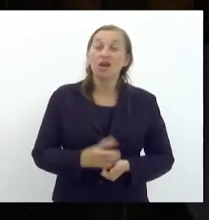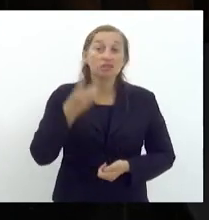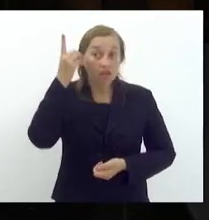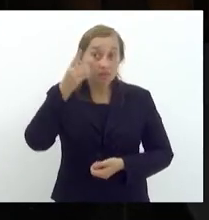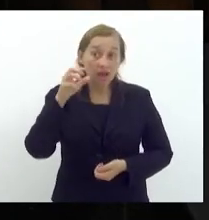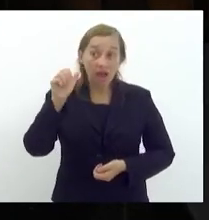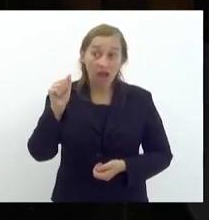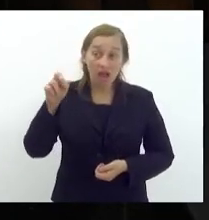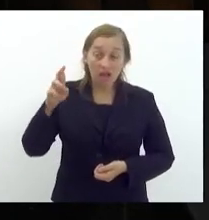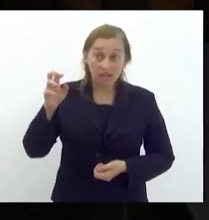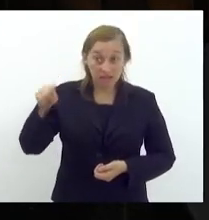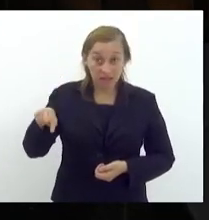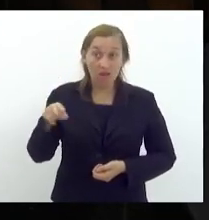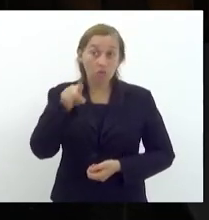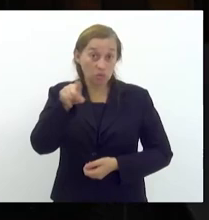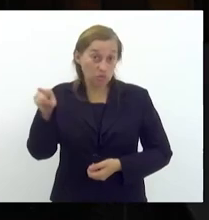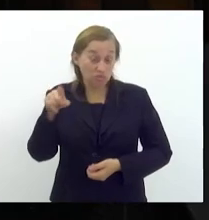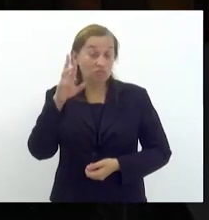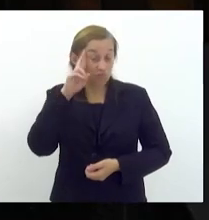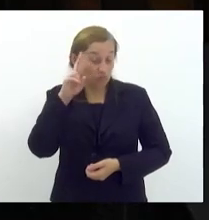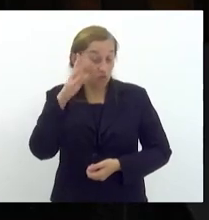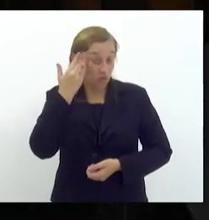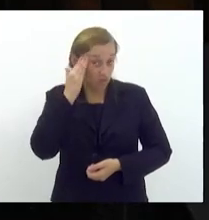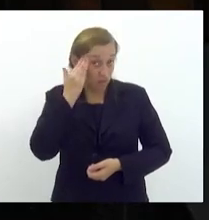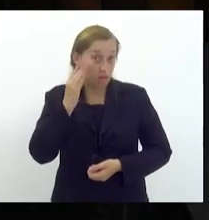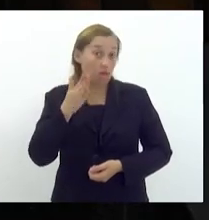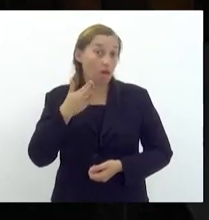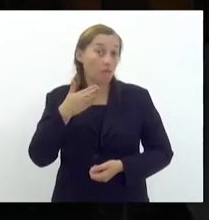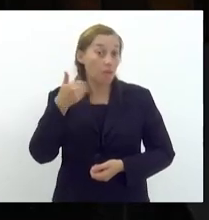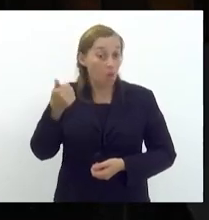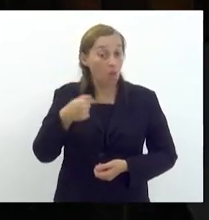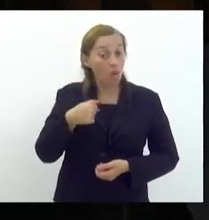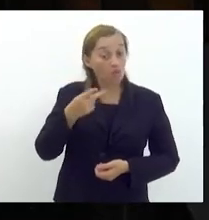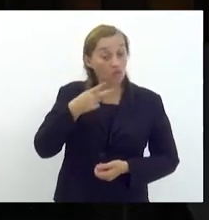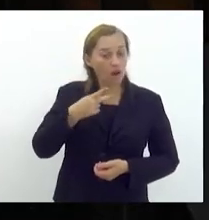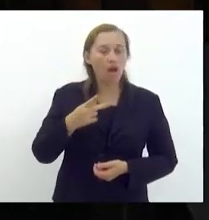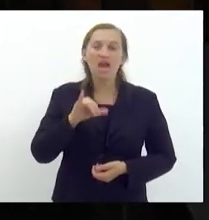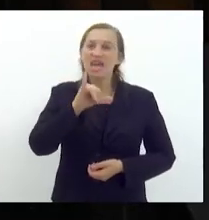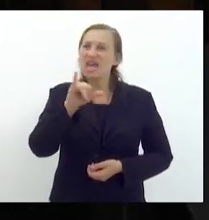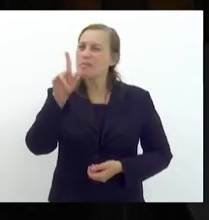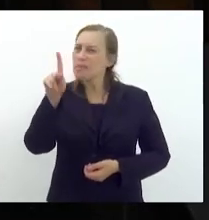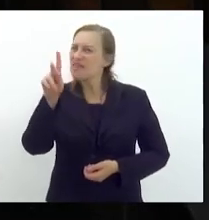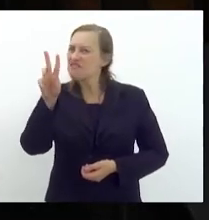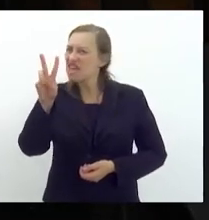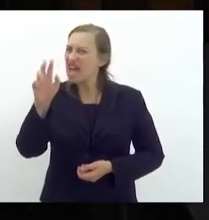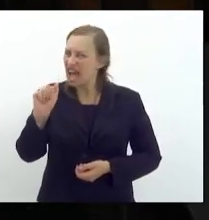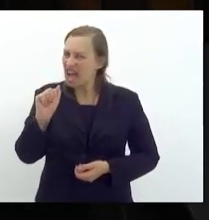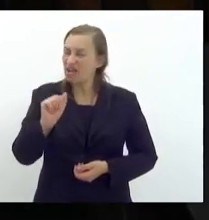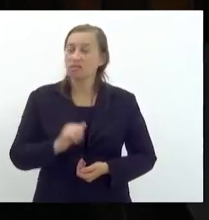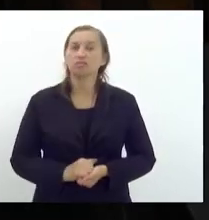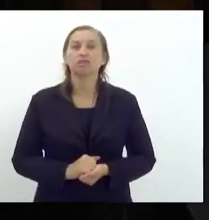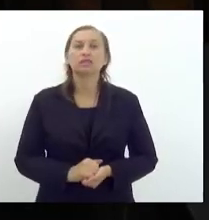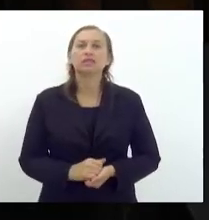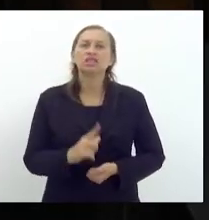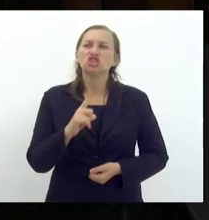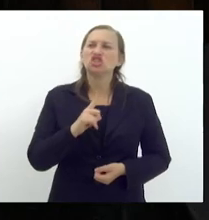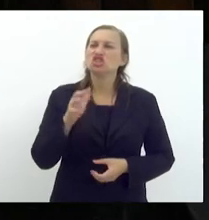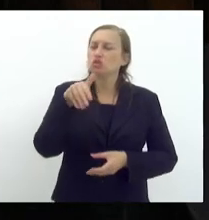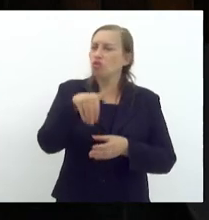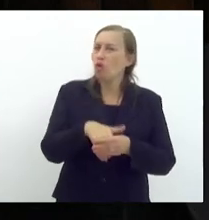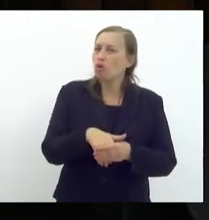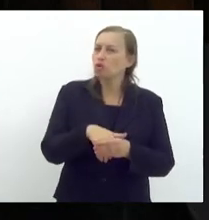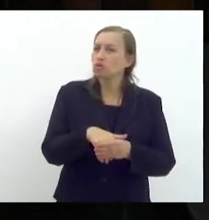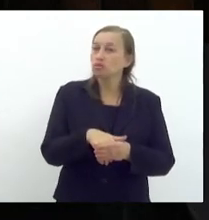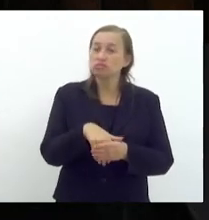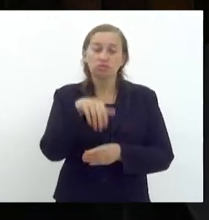Correia porque o senhor vai entender o que eu tô dizendo o IPVA tinha um voto